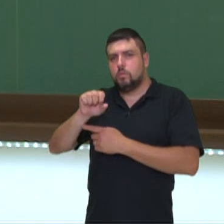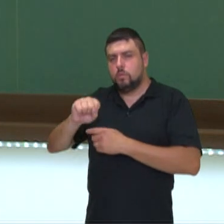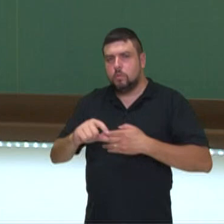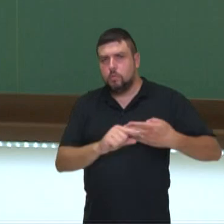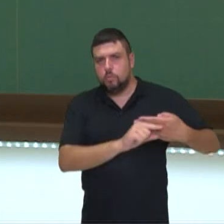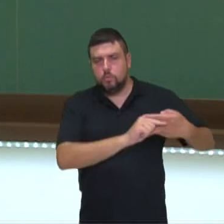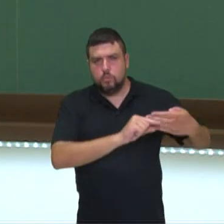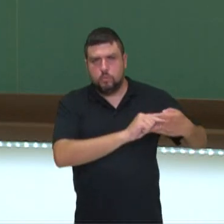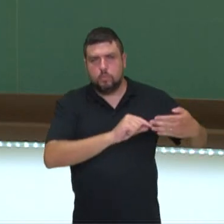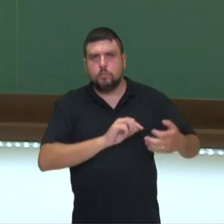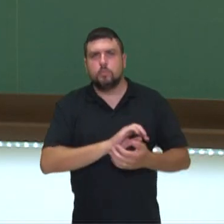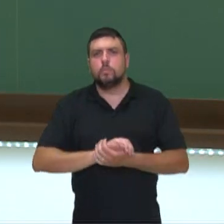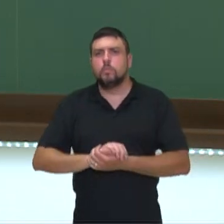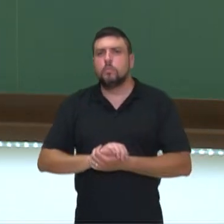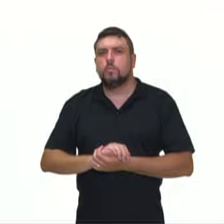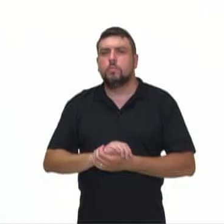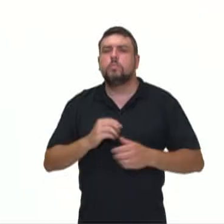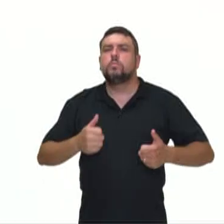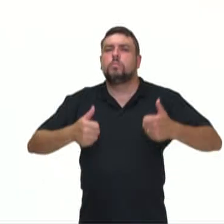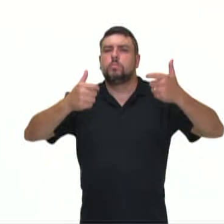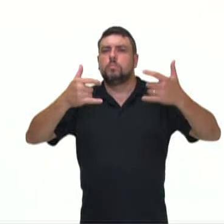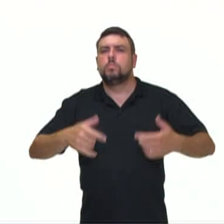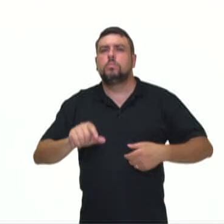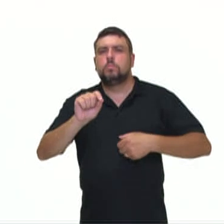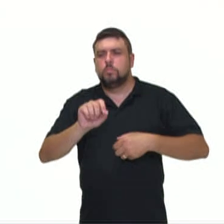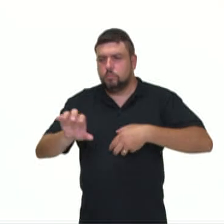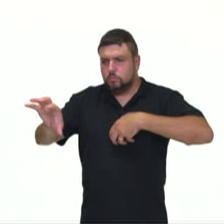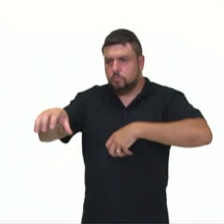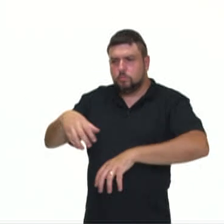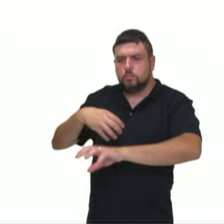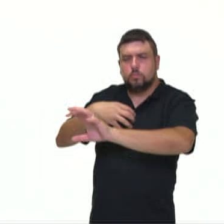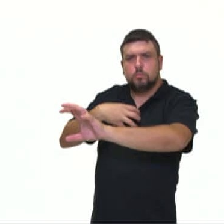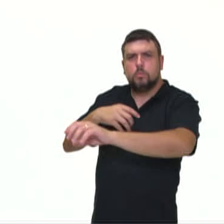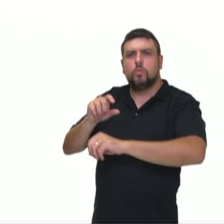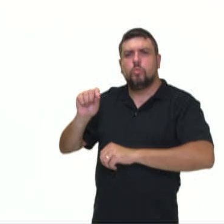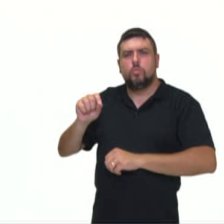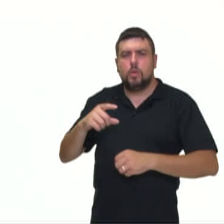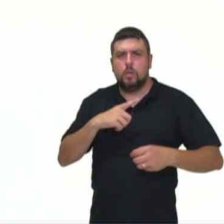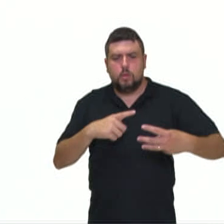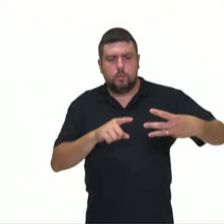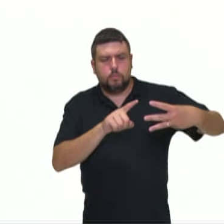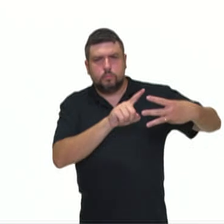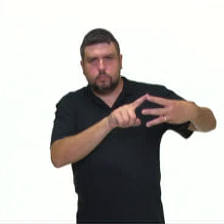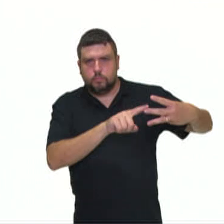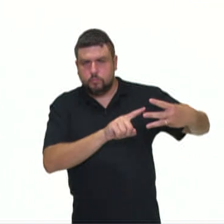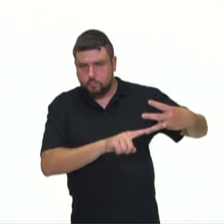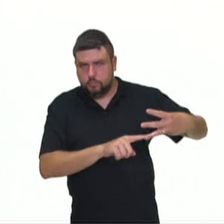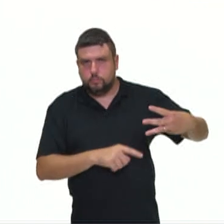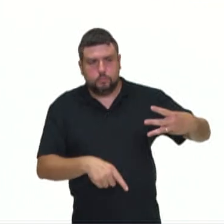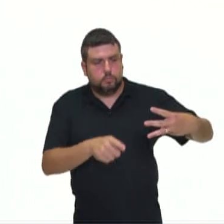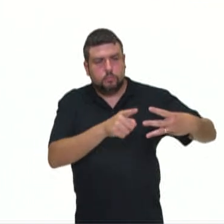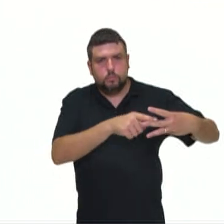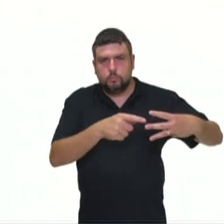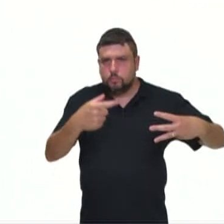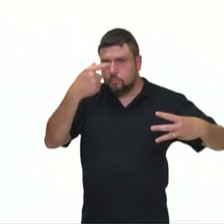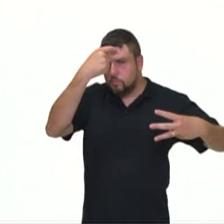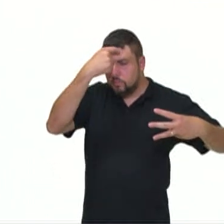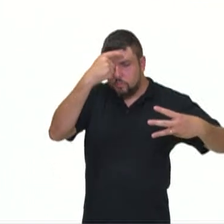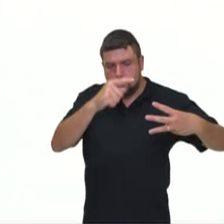2020, explica que empatia pode ser compreendida sobre 3 aspectos: o cognitivo,